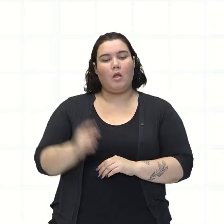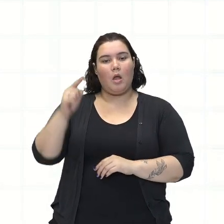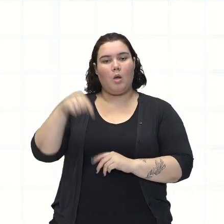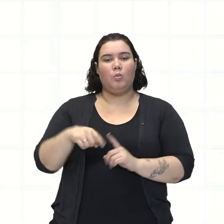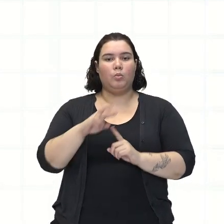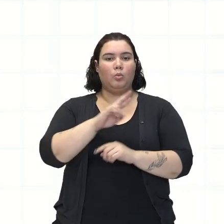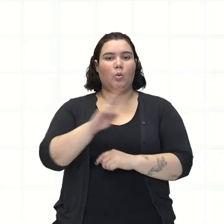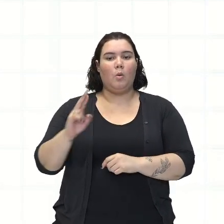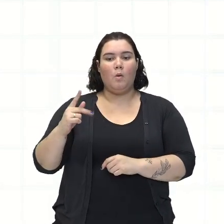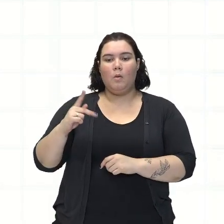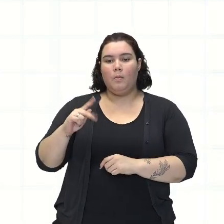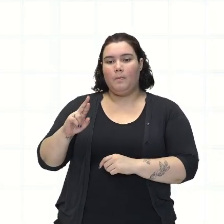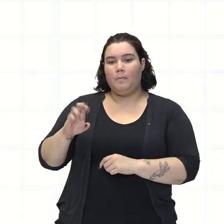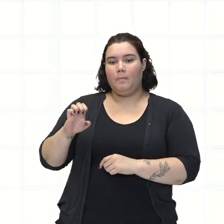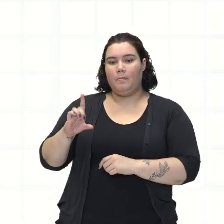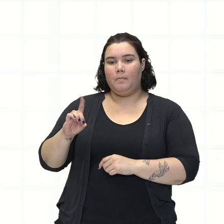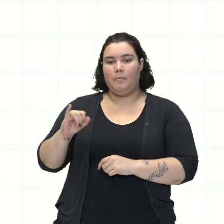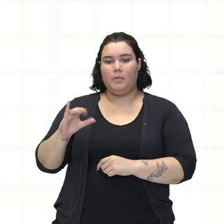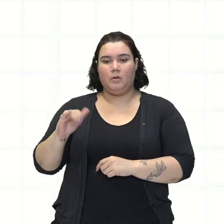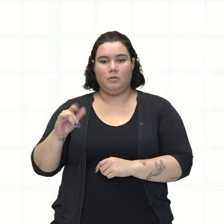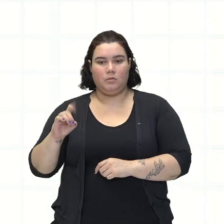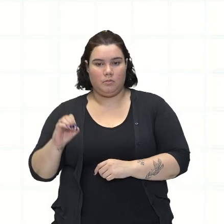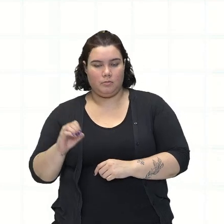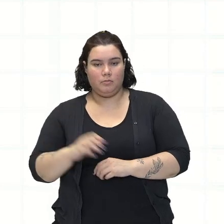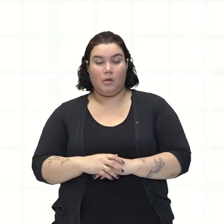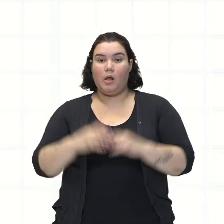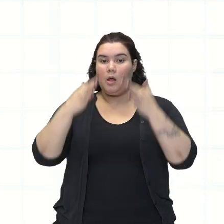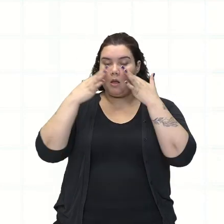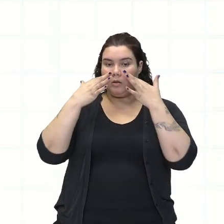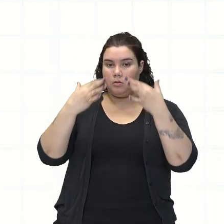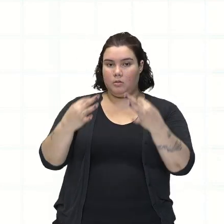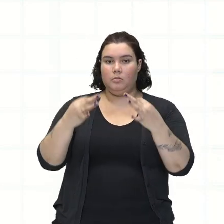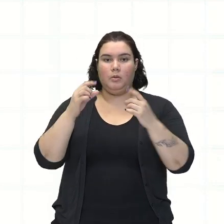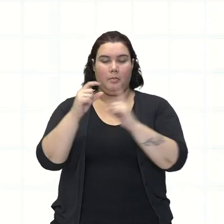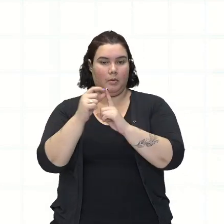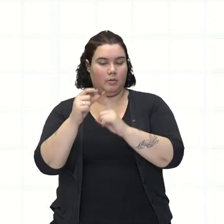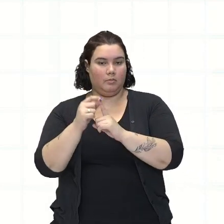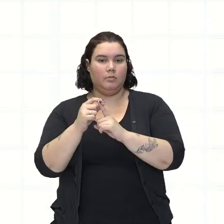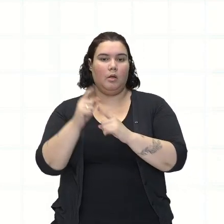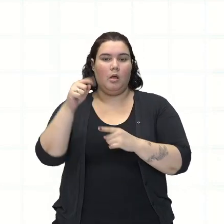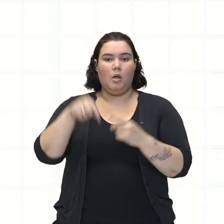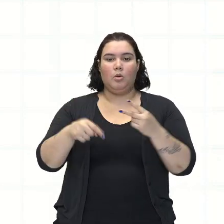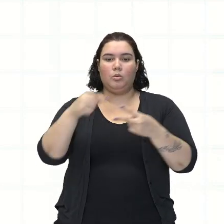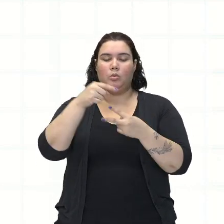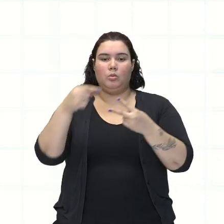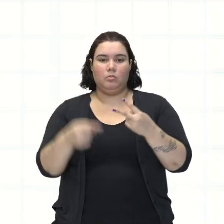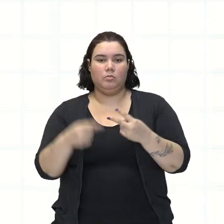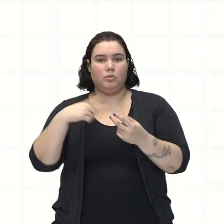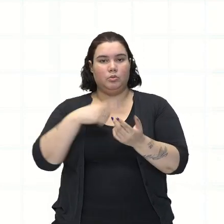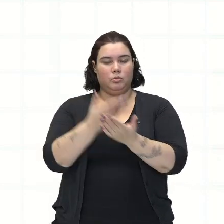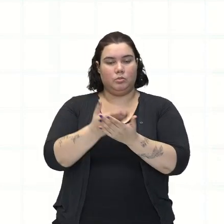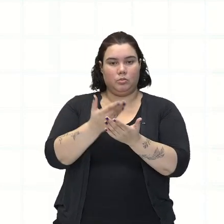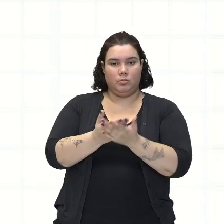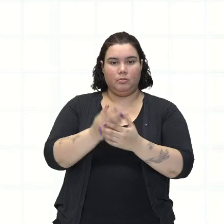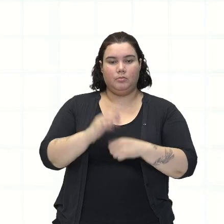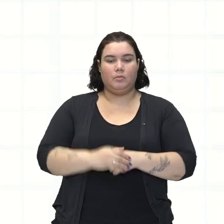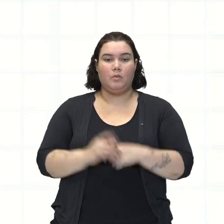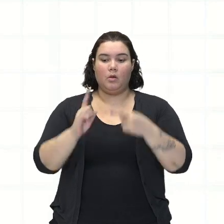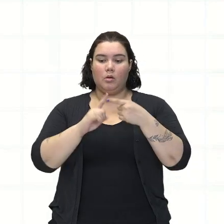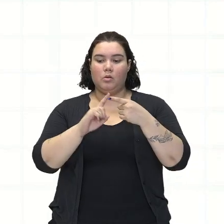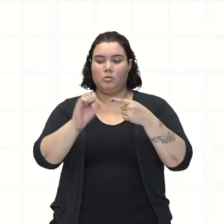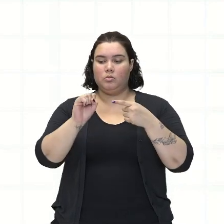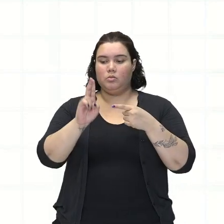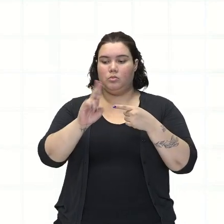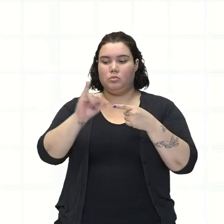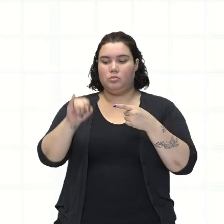predicado. Muita atenção para essa palavrinha. São dois termos que nós estamos vendo aqui. O sujeito e